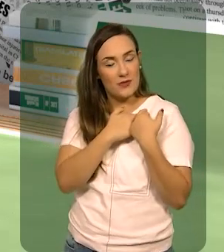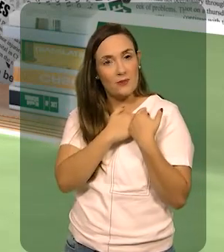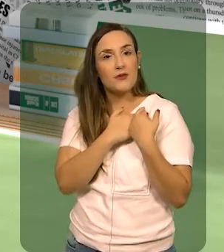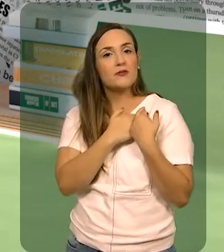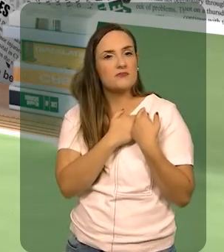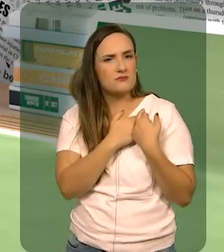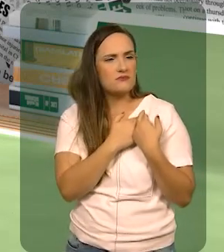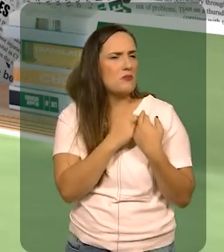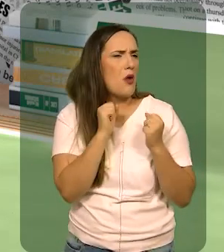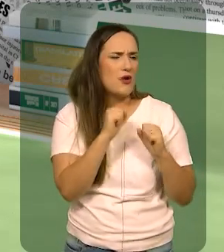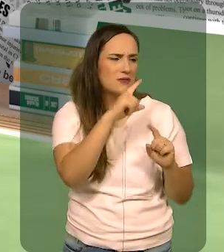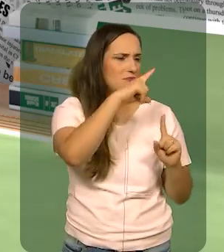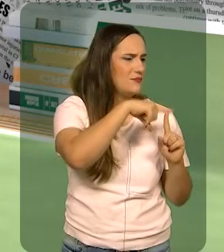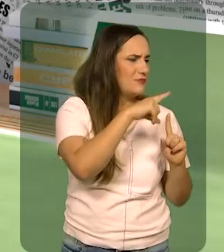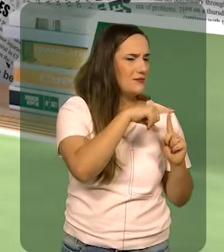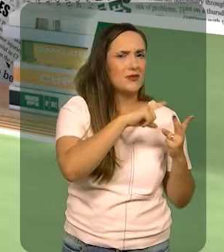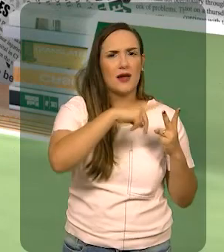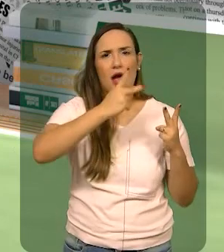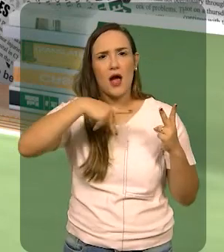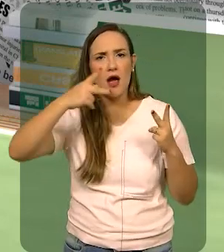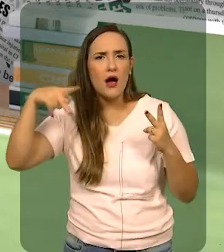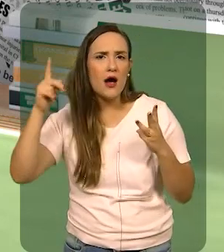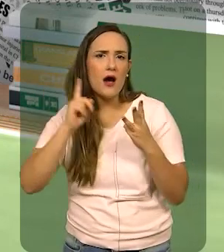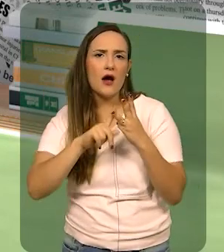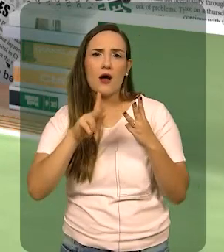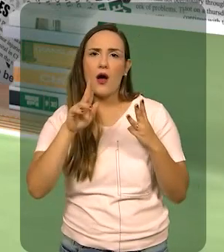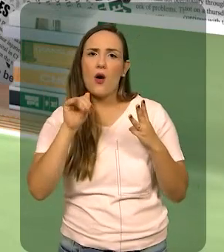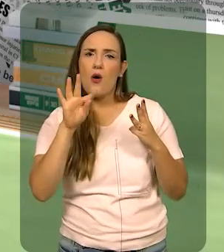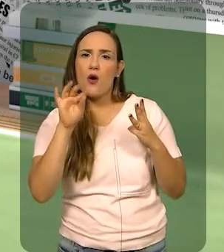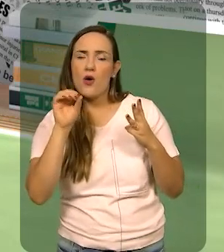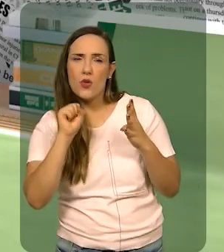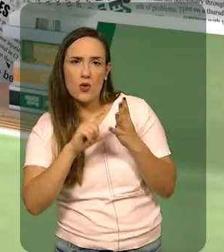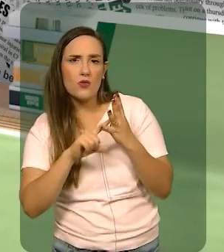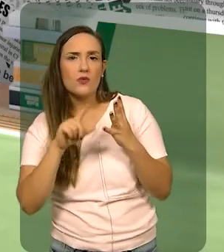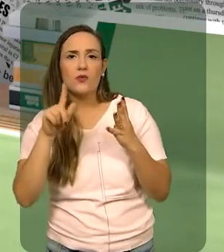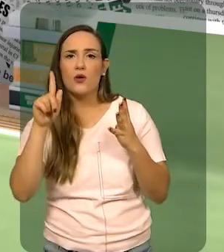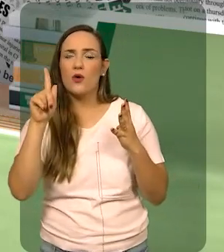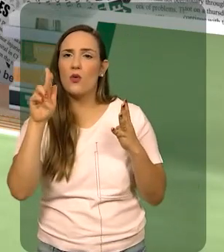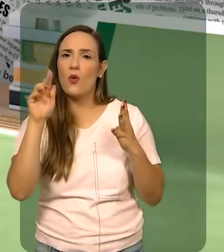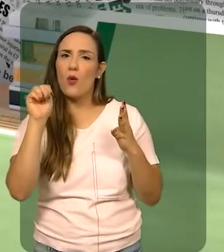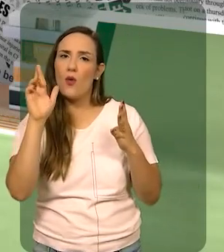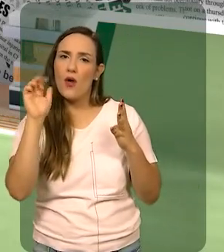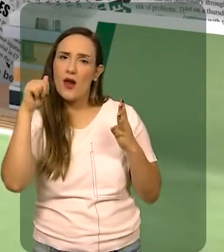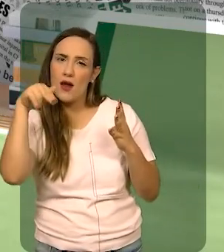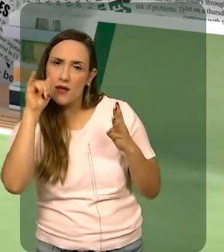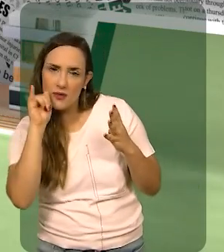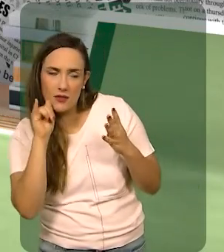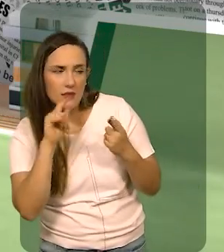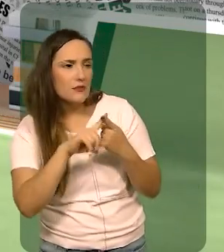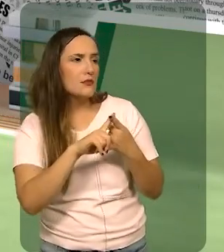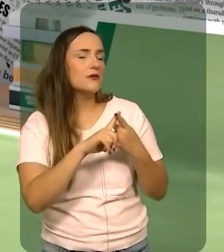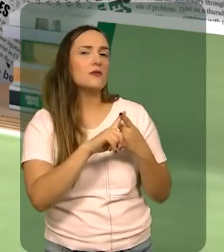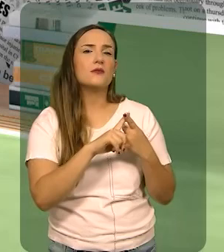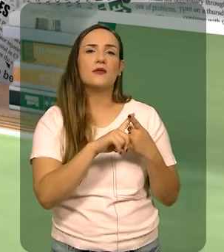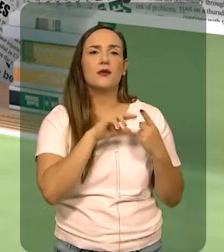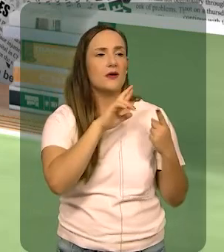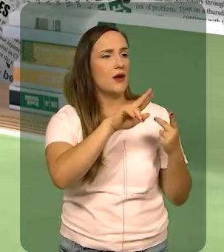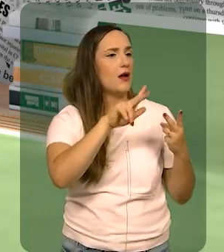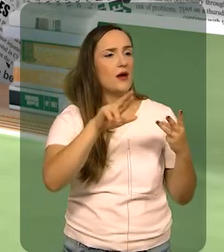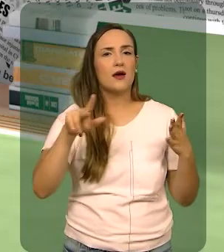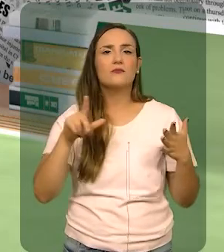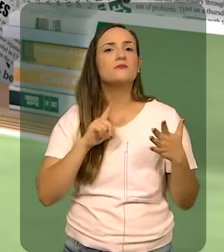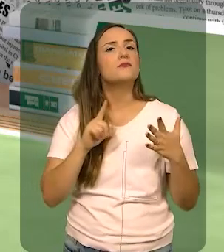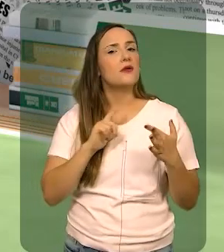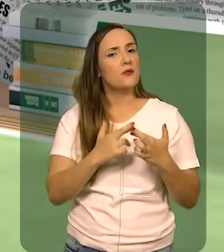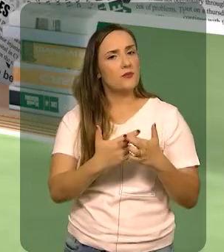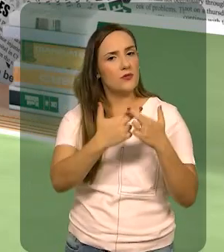né, quanto indígena, seja terena, seja cadiuel, seja guató, guaranimbiá, todos os indígenas têm essa